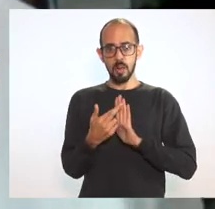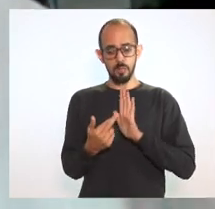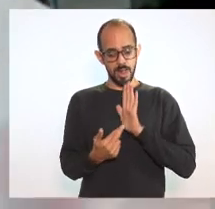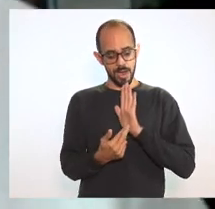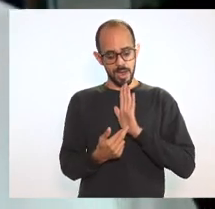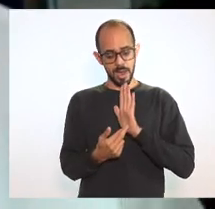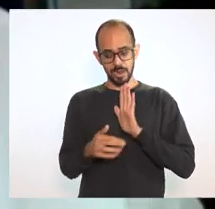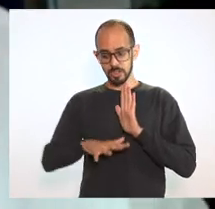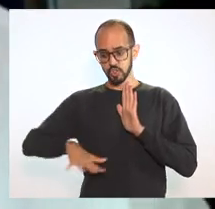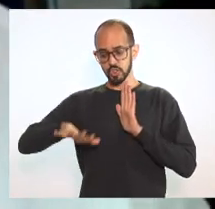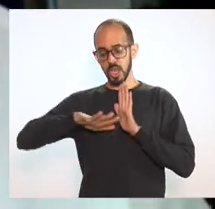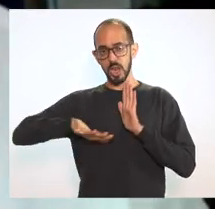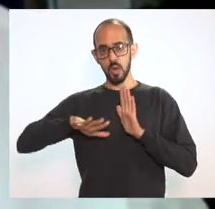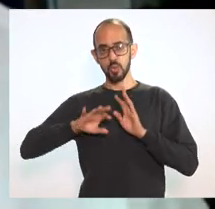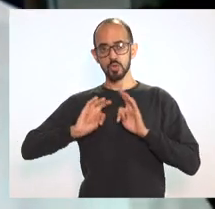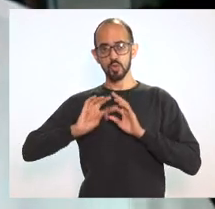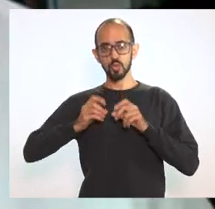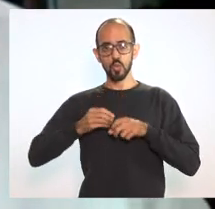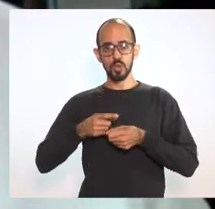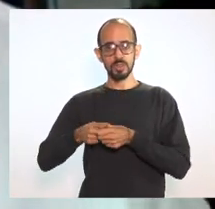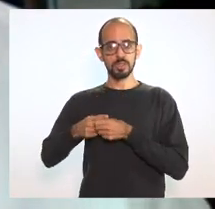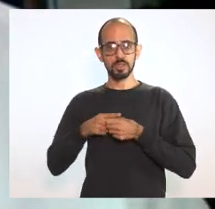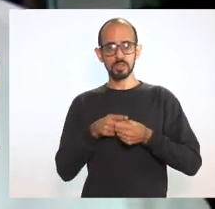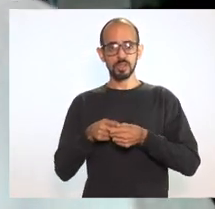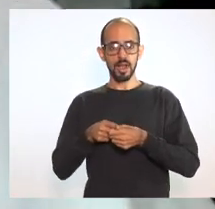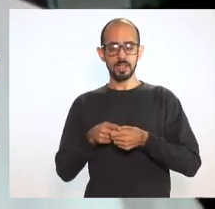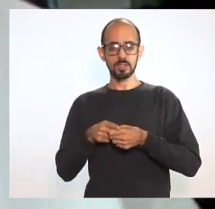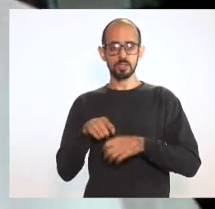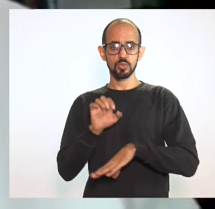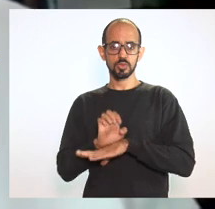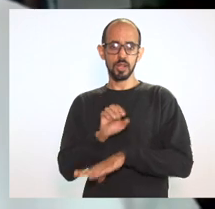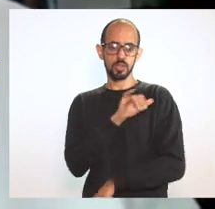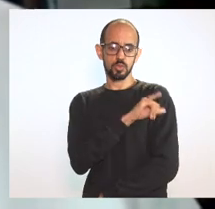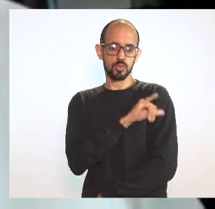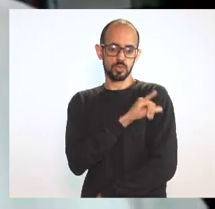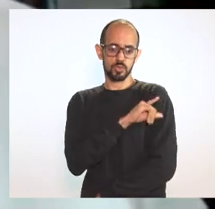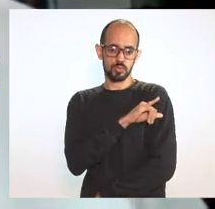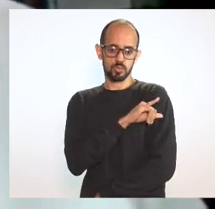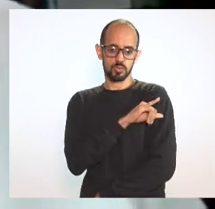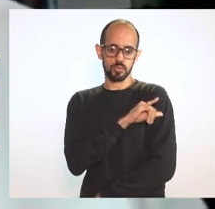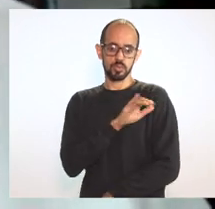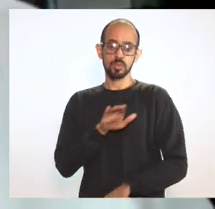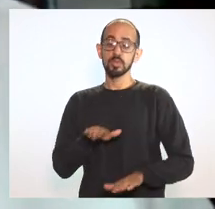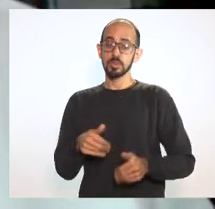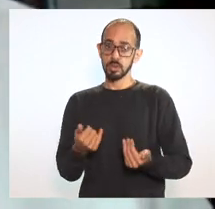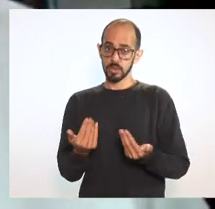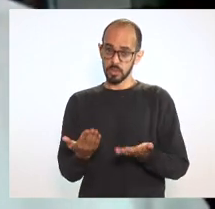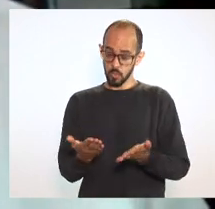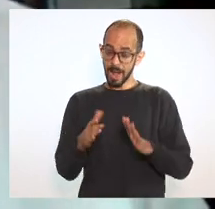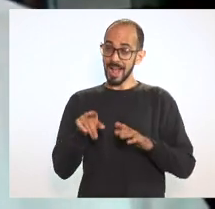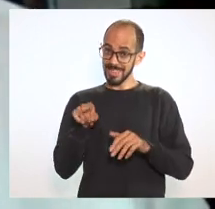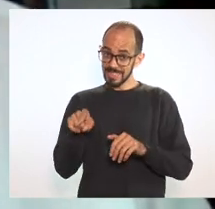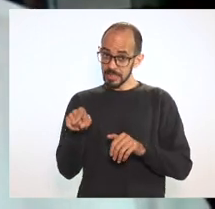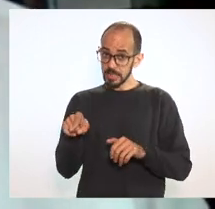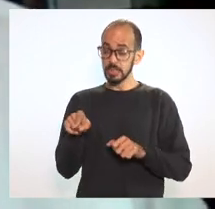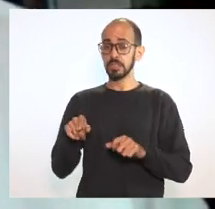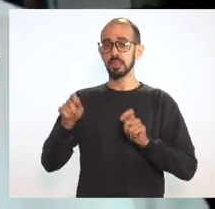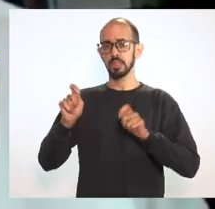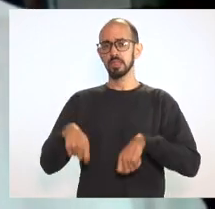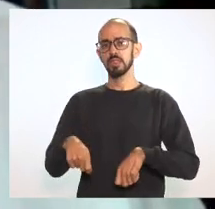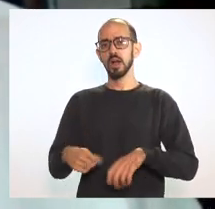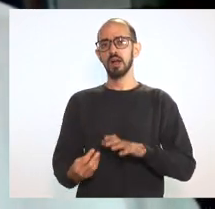acontecendo em todas as cidades do nosso estado. E aí sim, aí cabe uma lei que possa